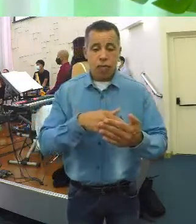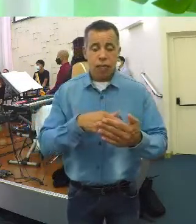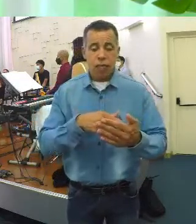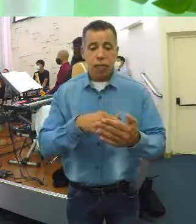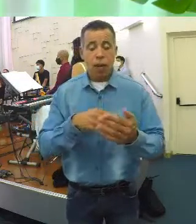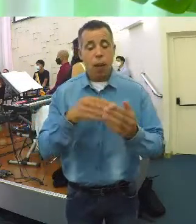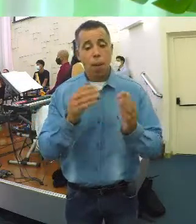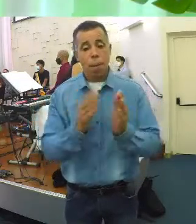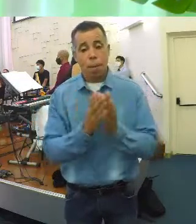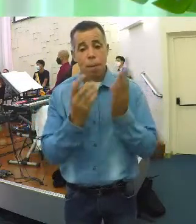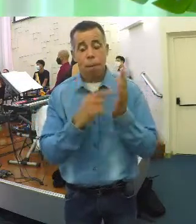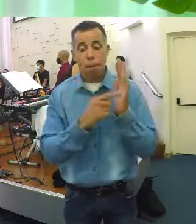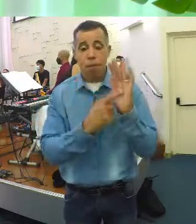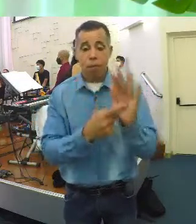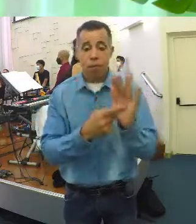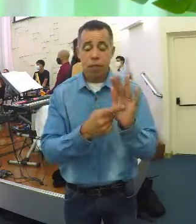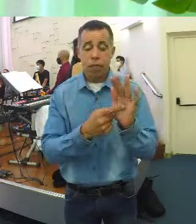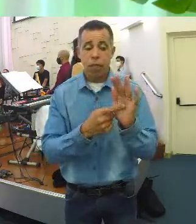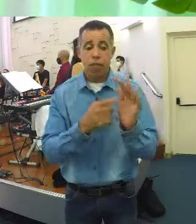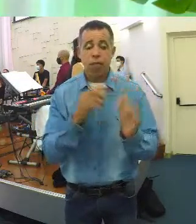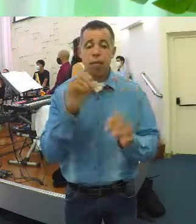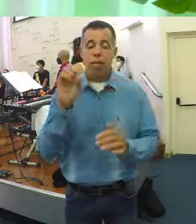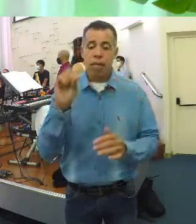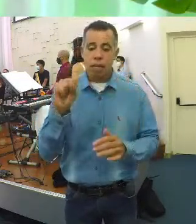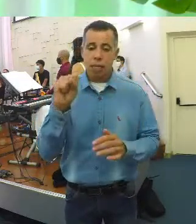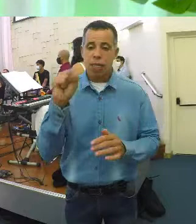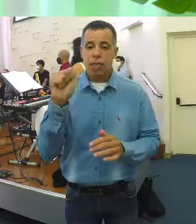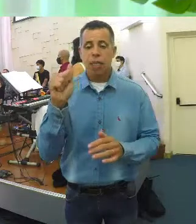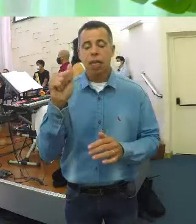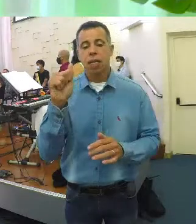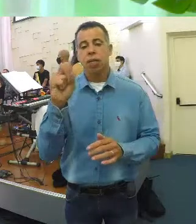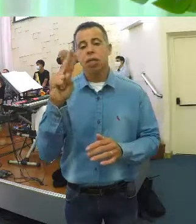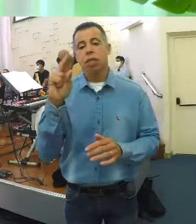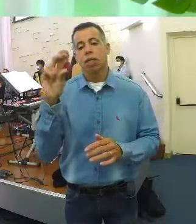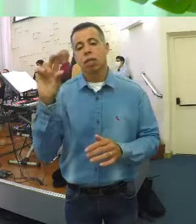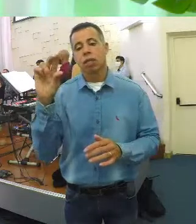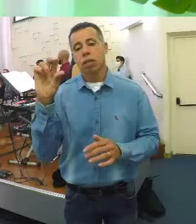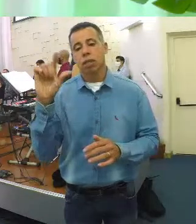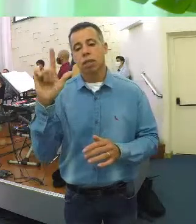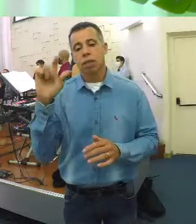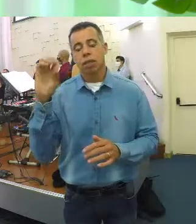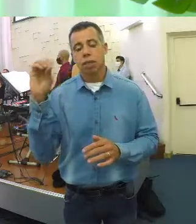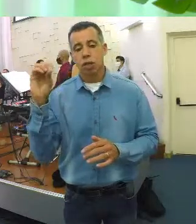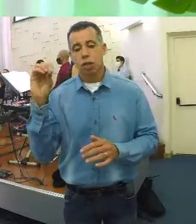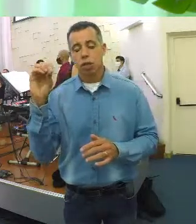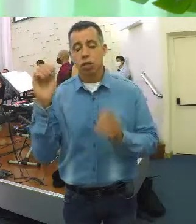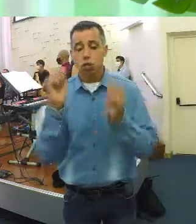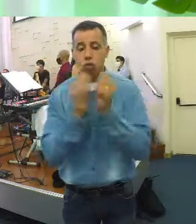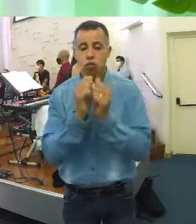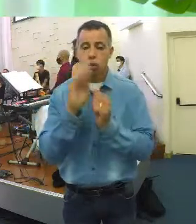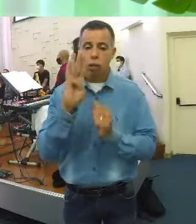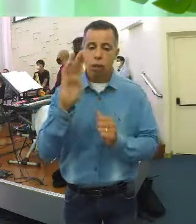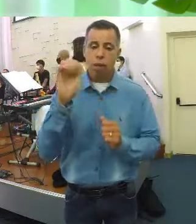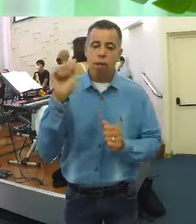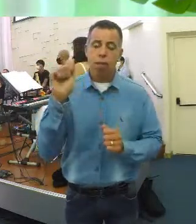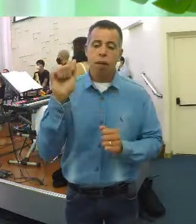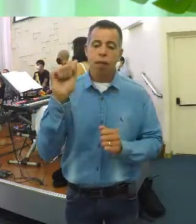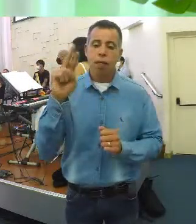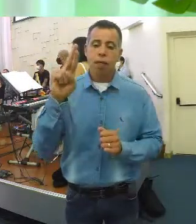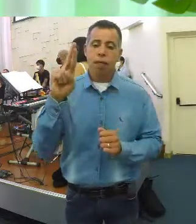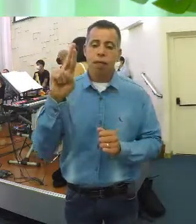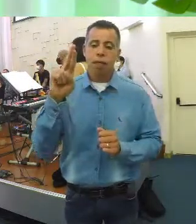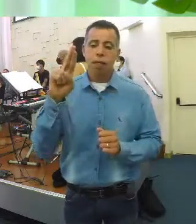do Senhor apresenta Saulo em seu primeiro grande sermão. Acompanhado de Barnabé, prega, e uma